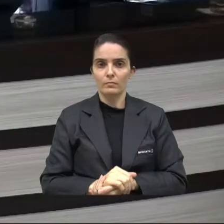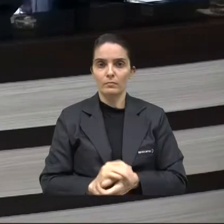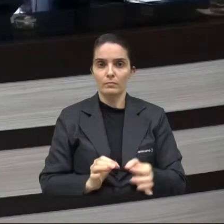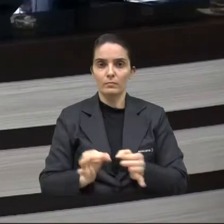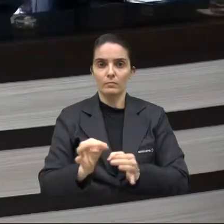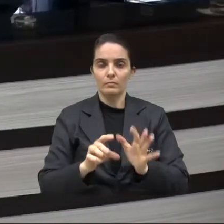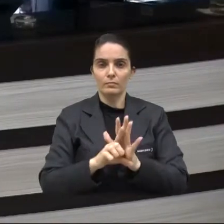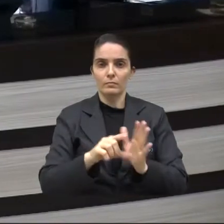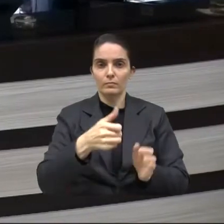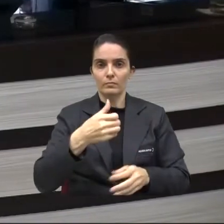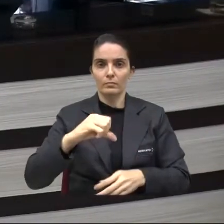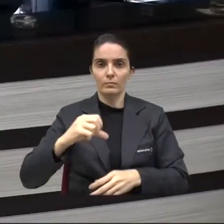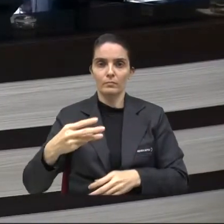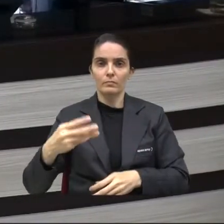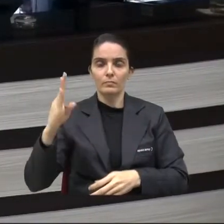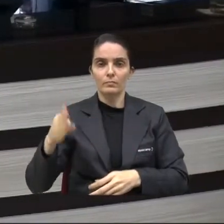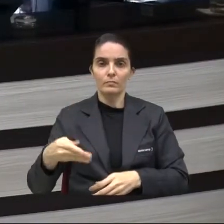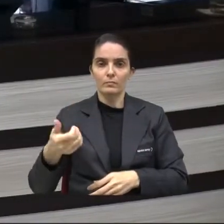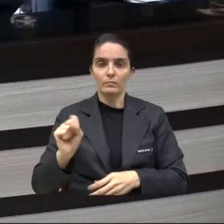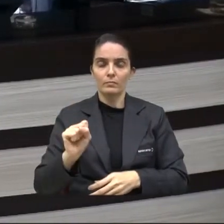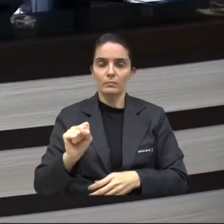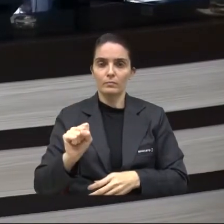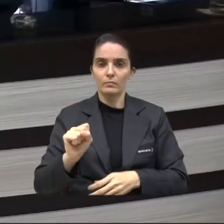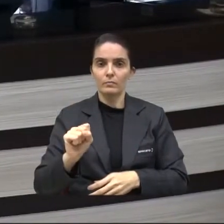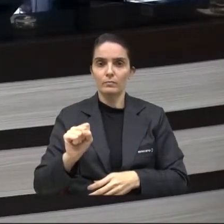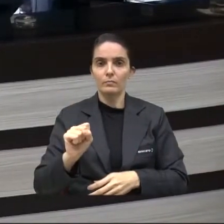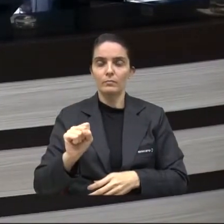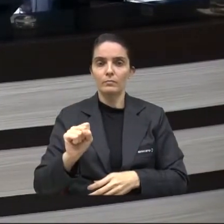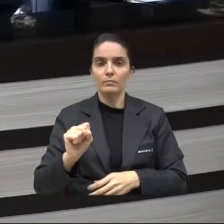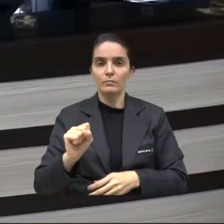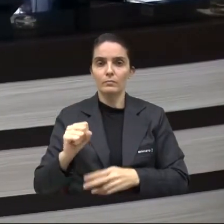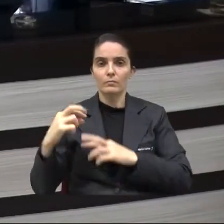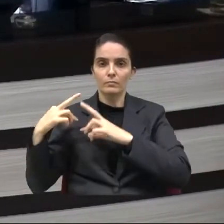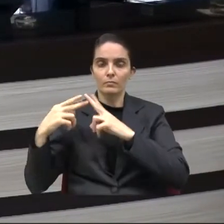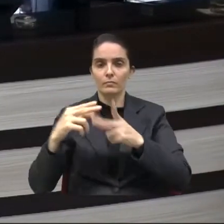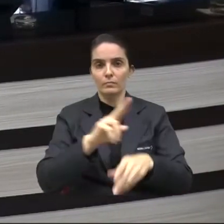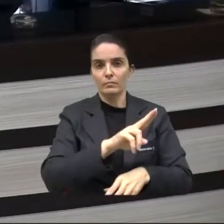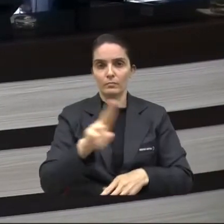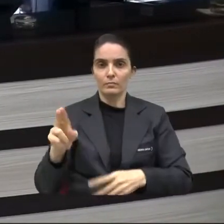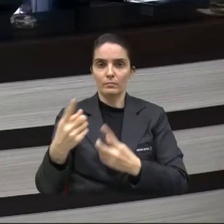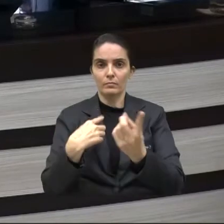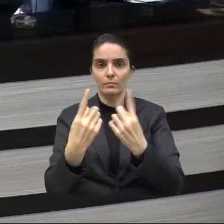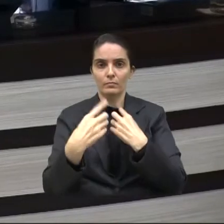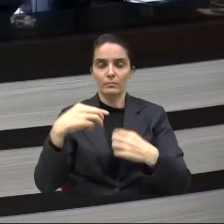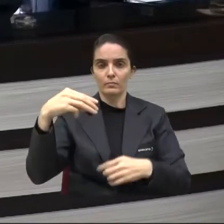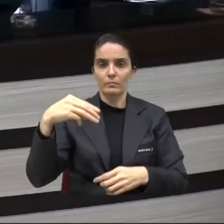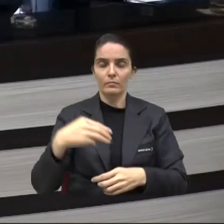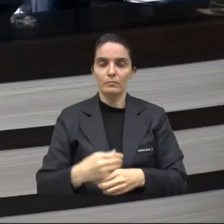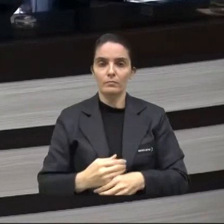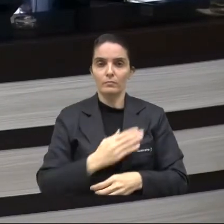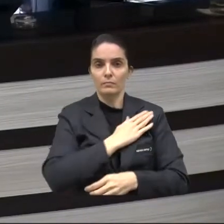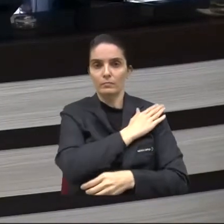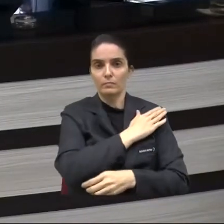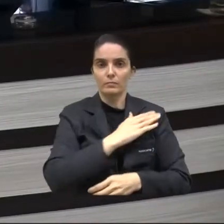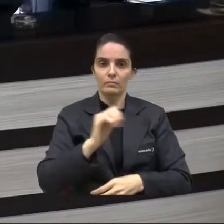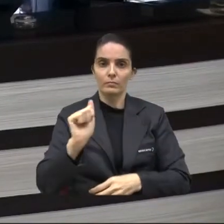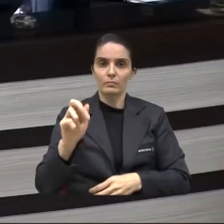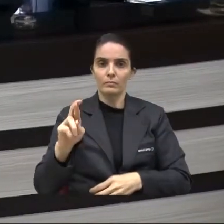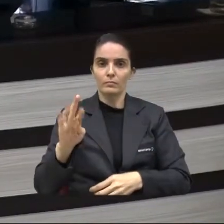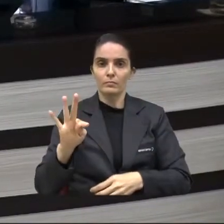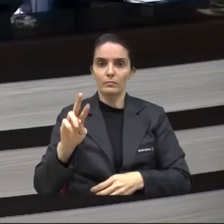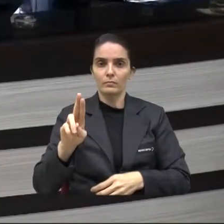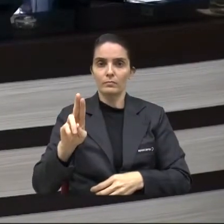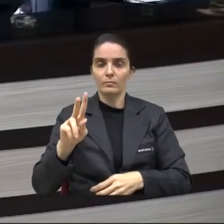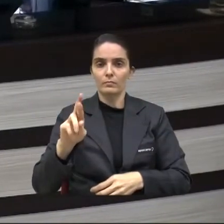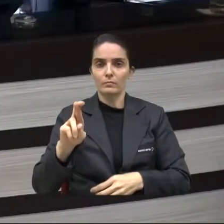Projeto de Lei 193/2018. Altera a denominação da Avenida Marechal Arthur da Costa e Silva para